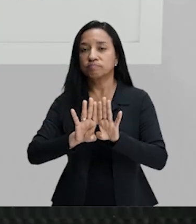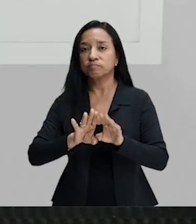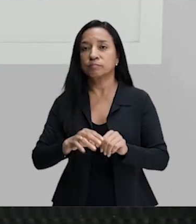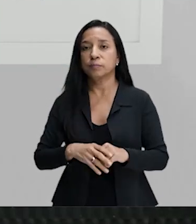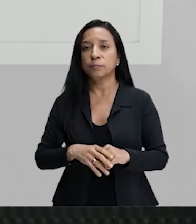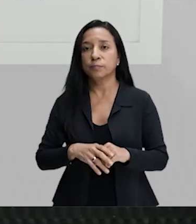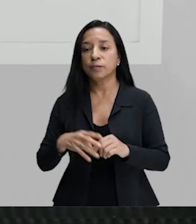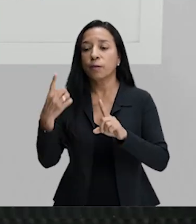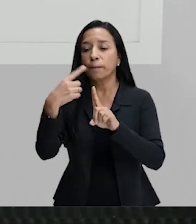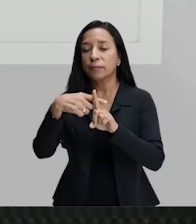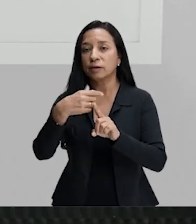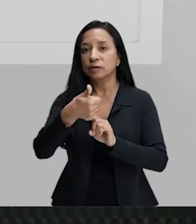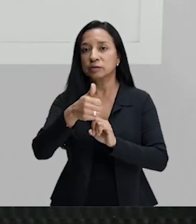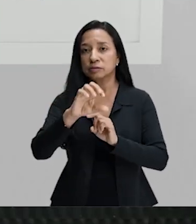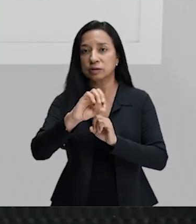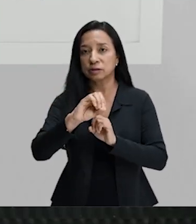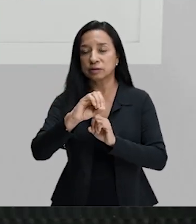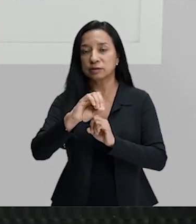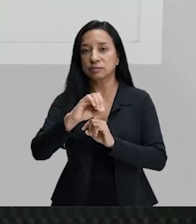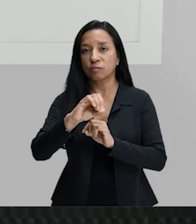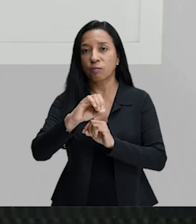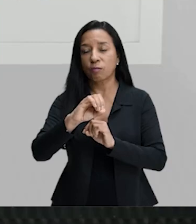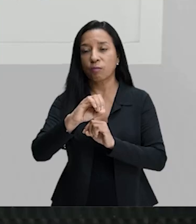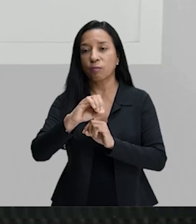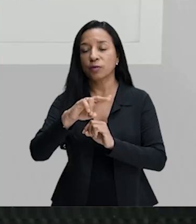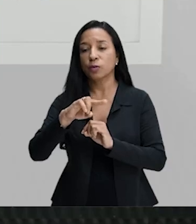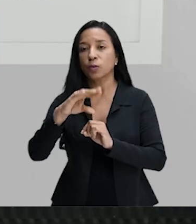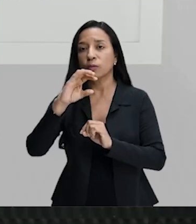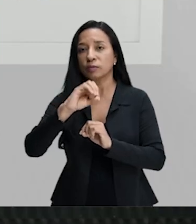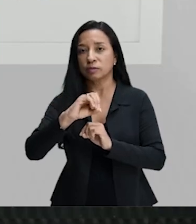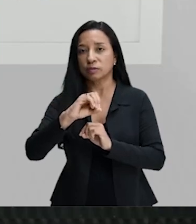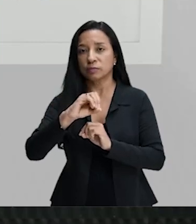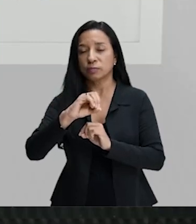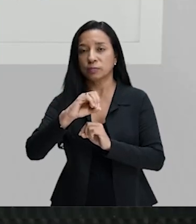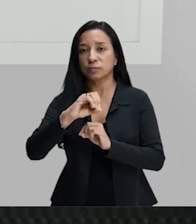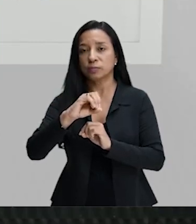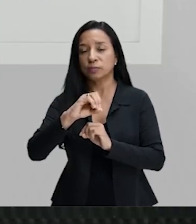Certo? Mais 10 igual a zero.